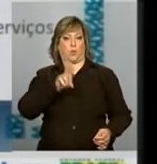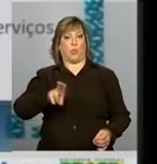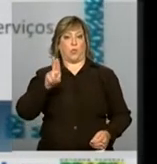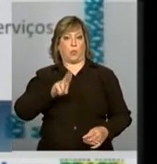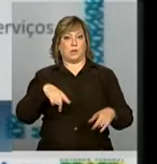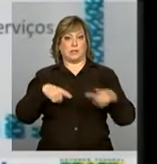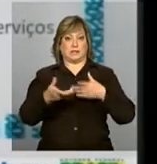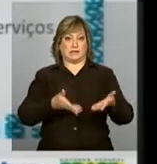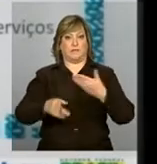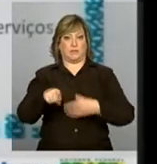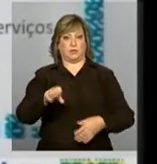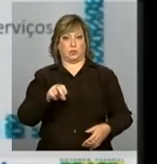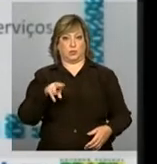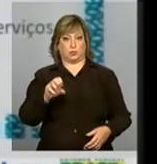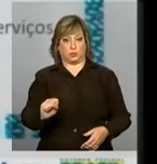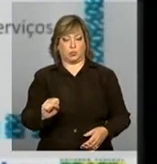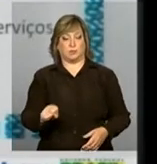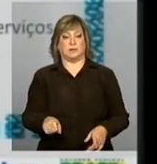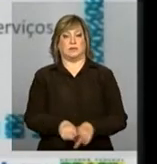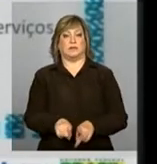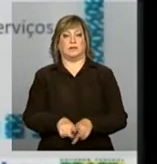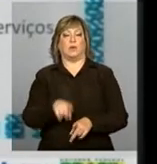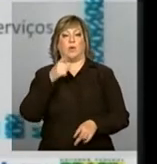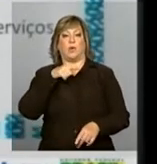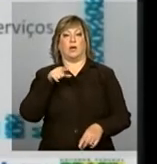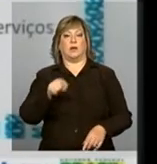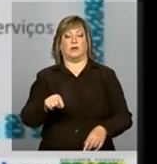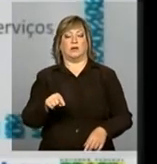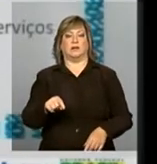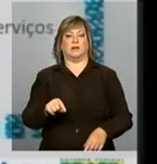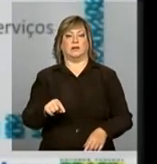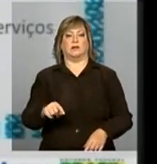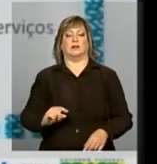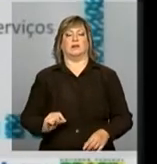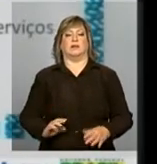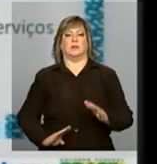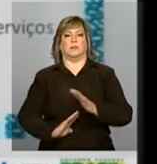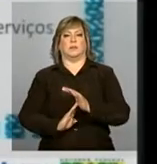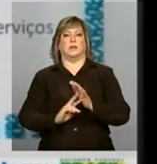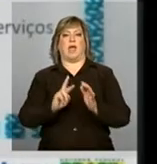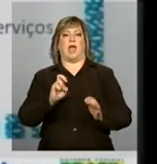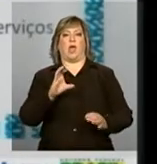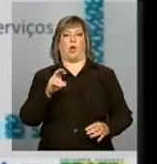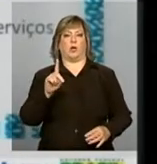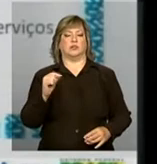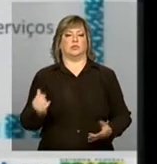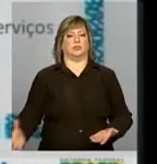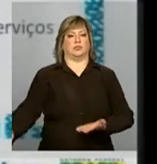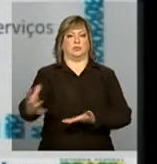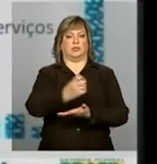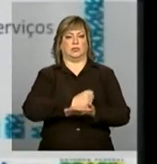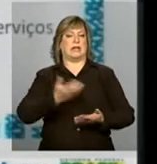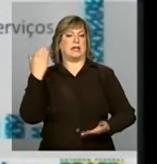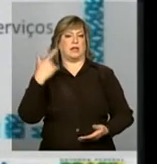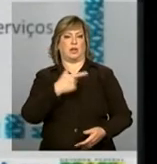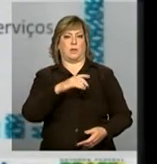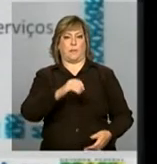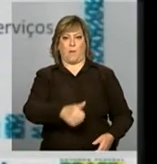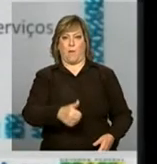serviços do SUS, atingindo recordes sucessivos, né, na arrecadação desde